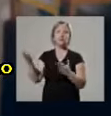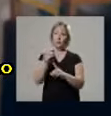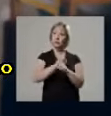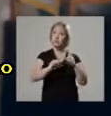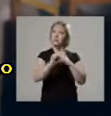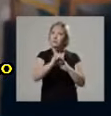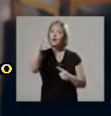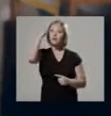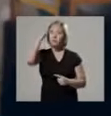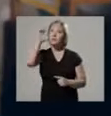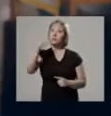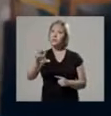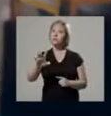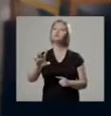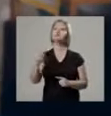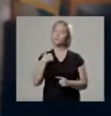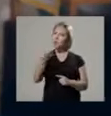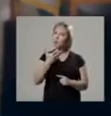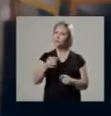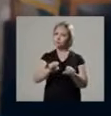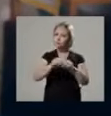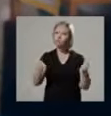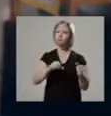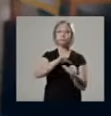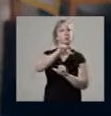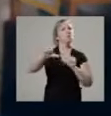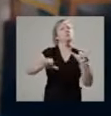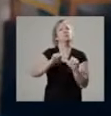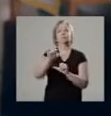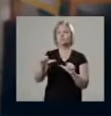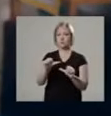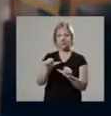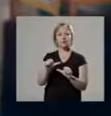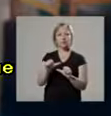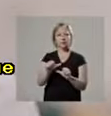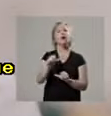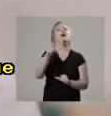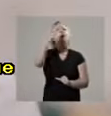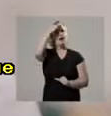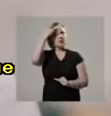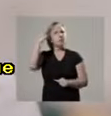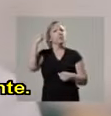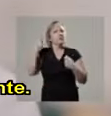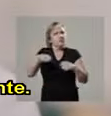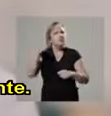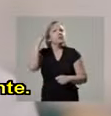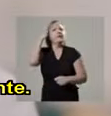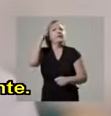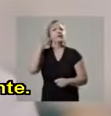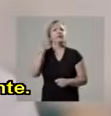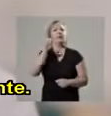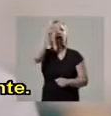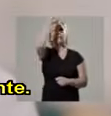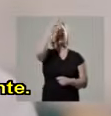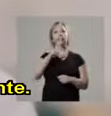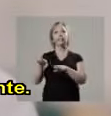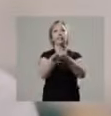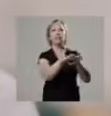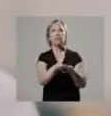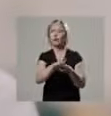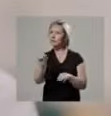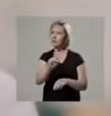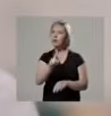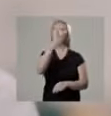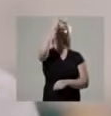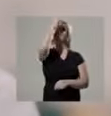Essa é a concepção da sociedade que a gente está tentando mudar. Ela não mudou totalmente. As pessoas têm que entender que não tem que normalizar o deficiente.